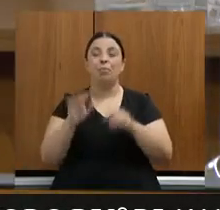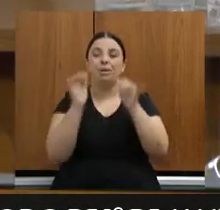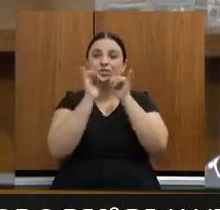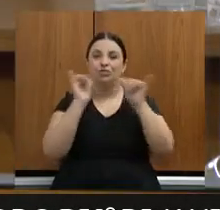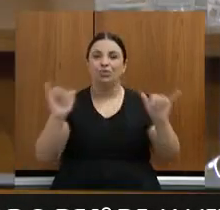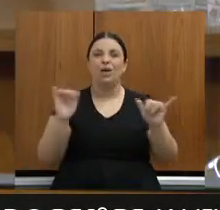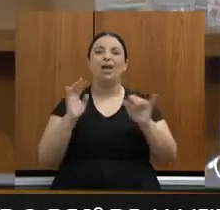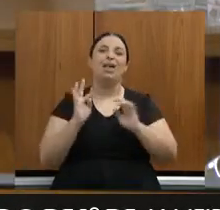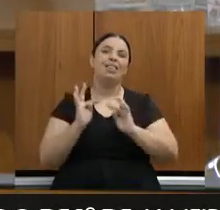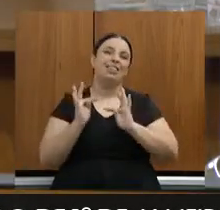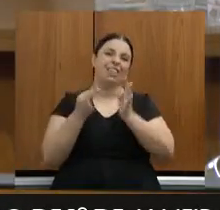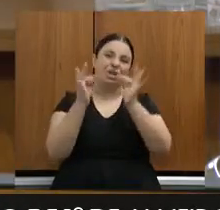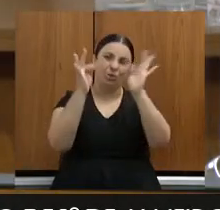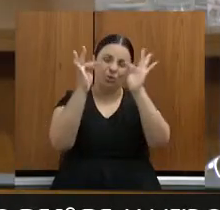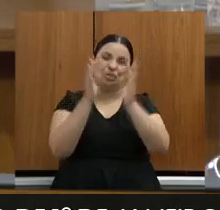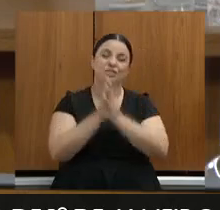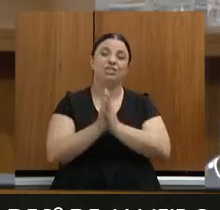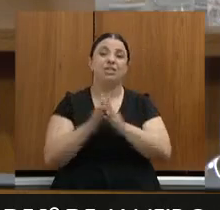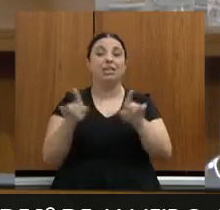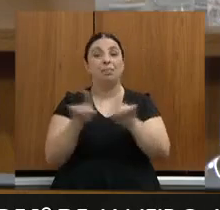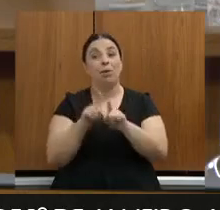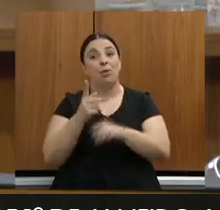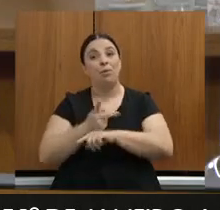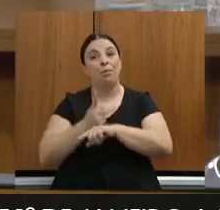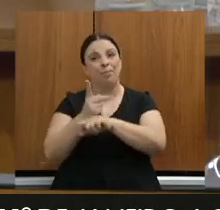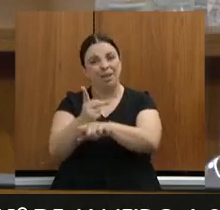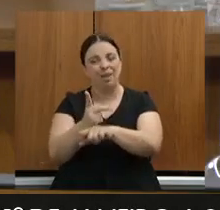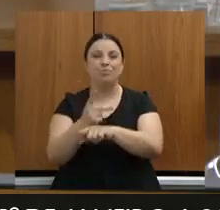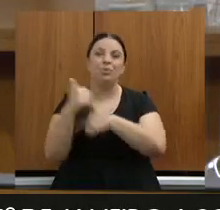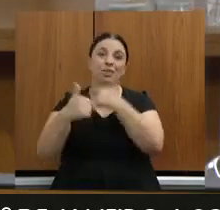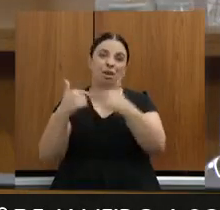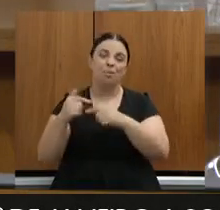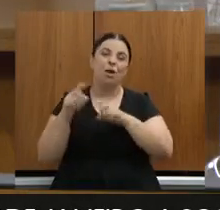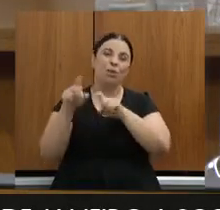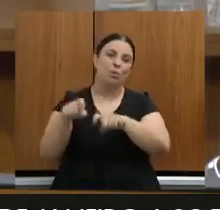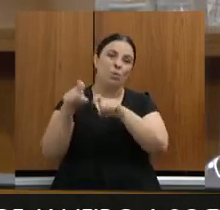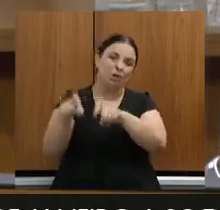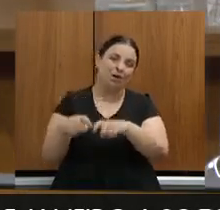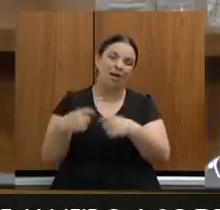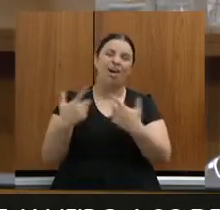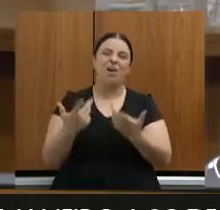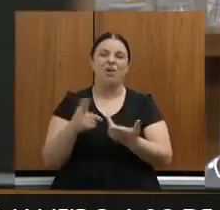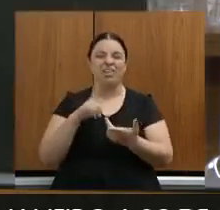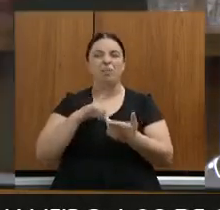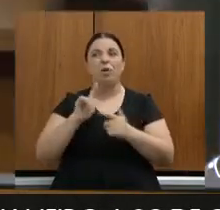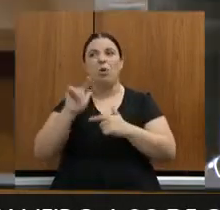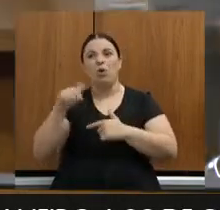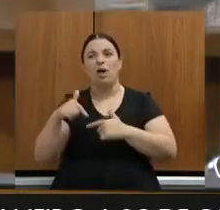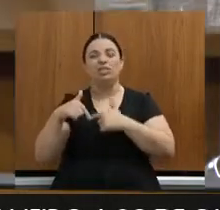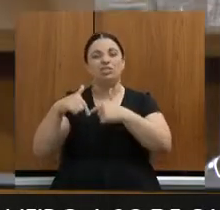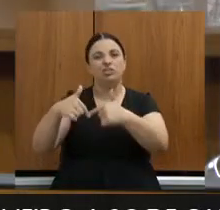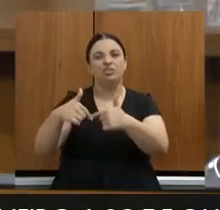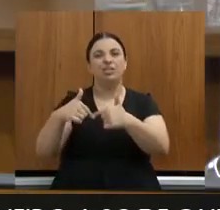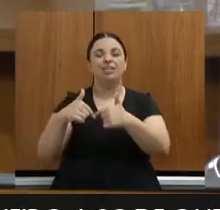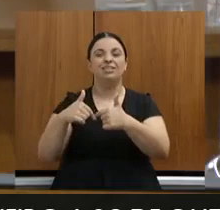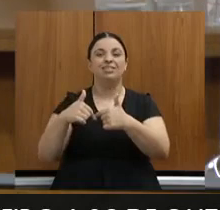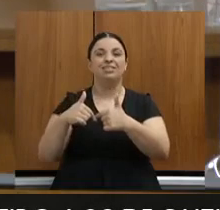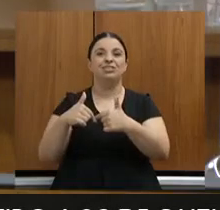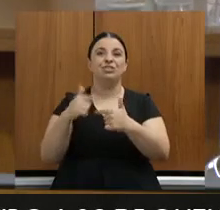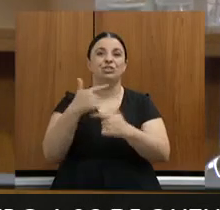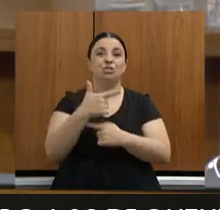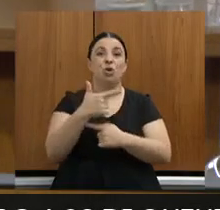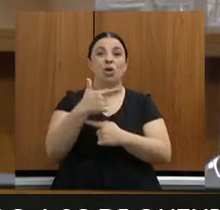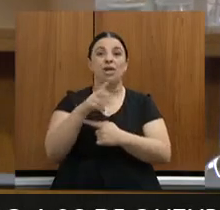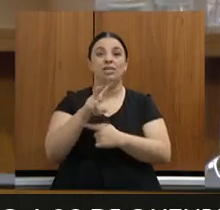o prêmio criatividade Rural EA continuidade da execução de 270 o desenvolvimento